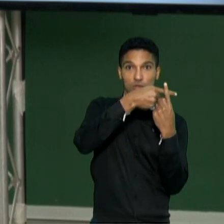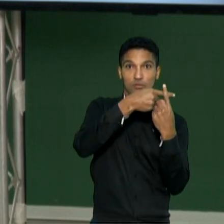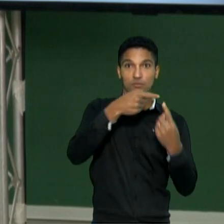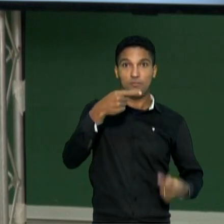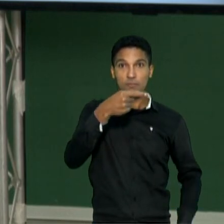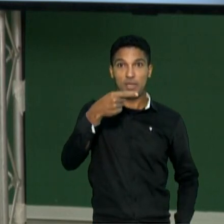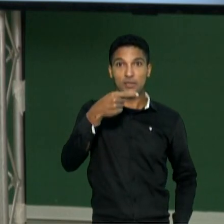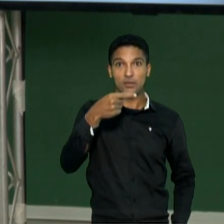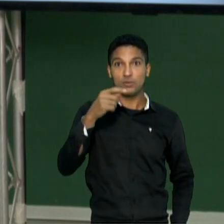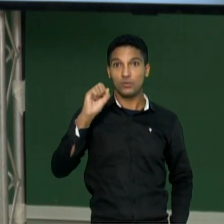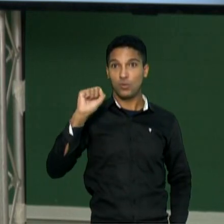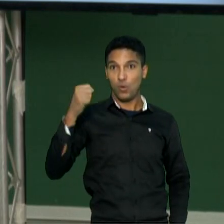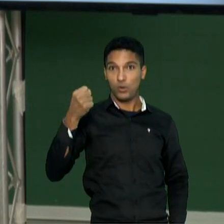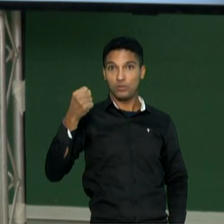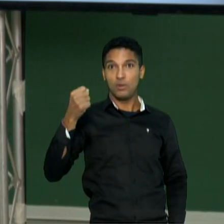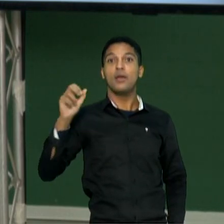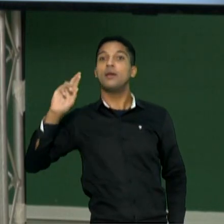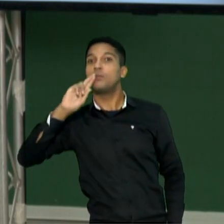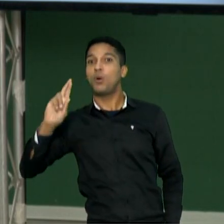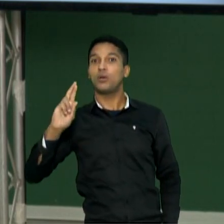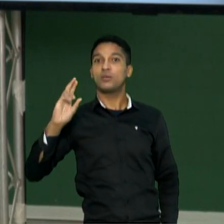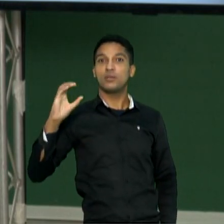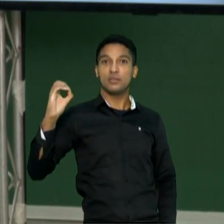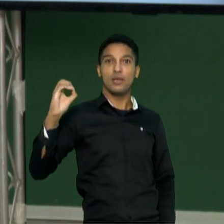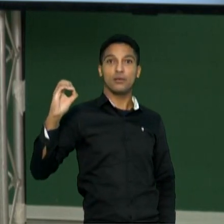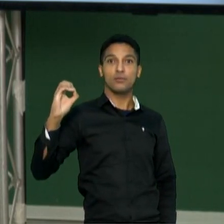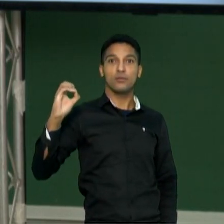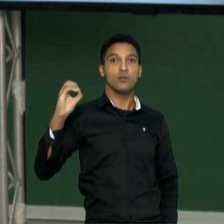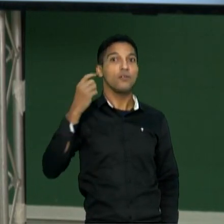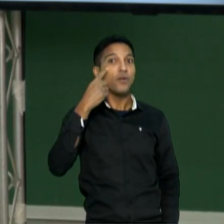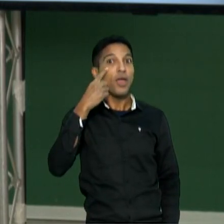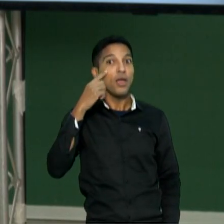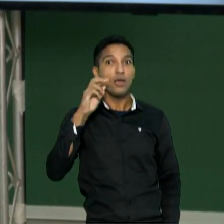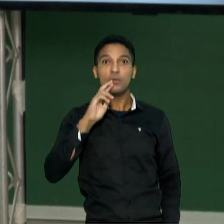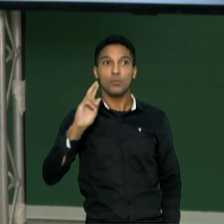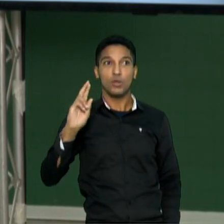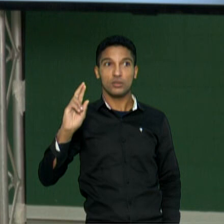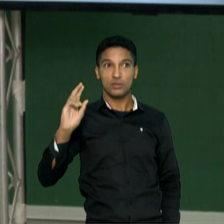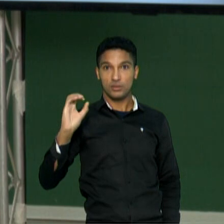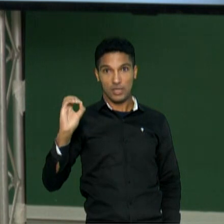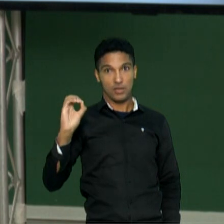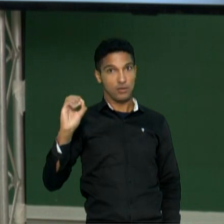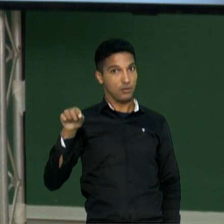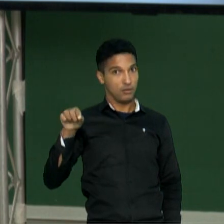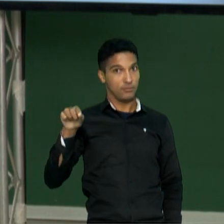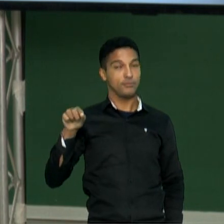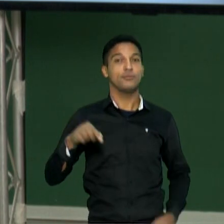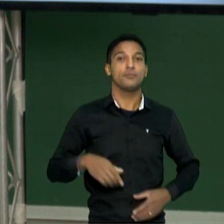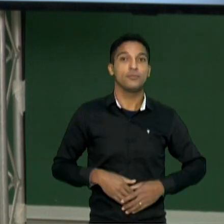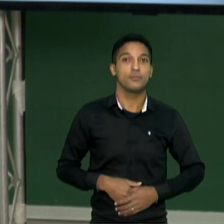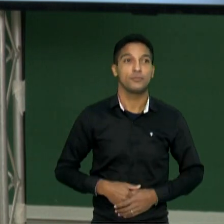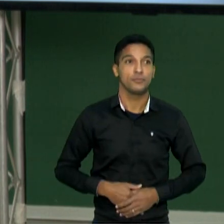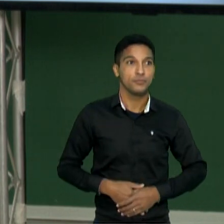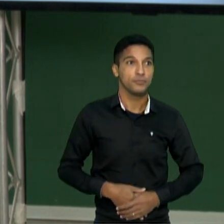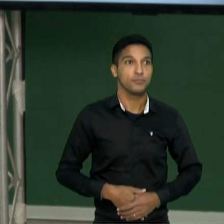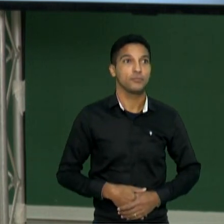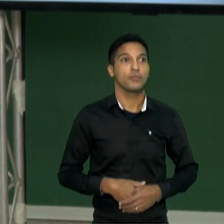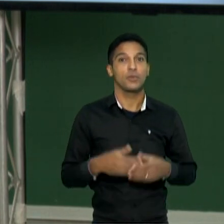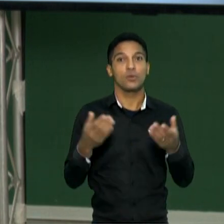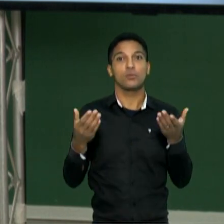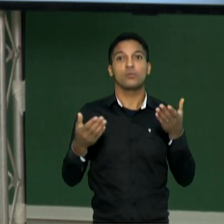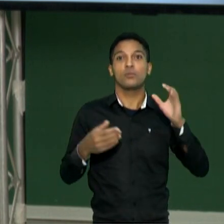resultado que ele vai ser importante para finalizar o nosso exercício, ok? Item